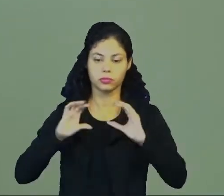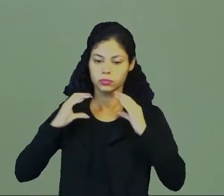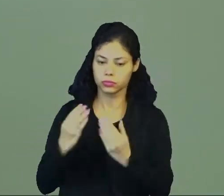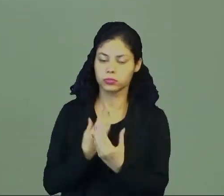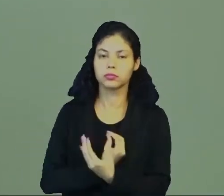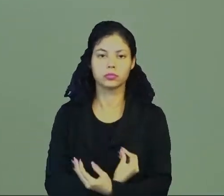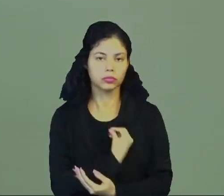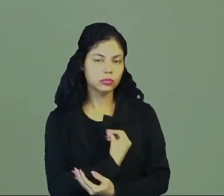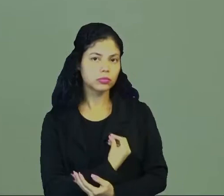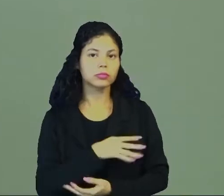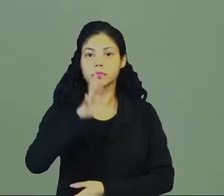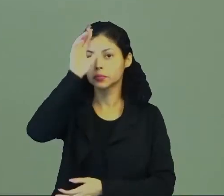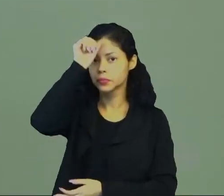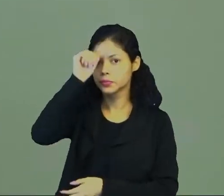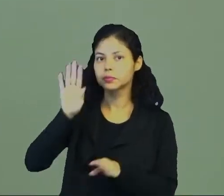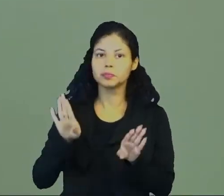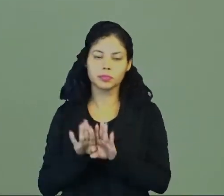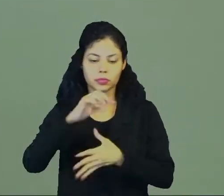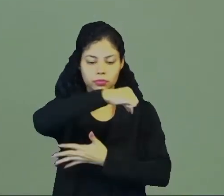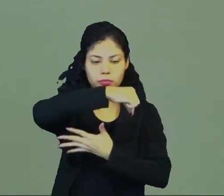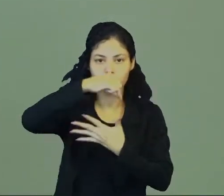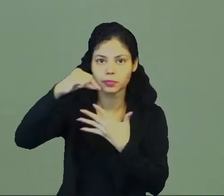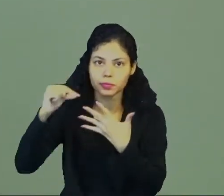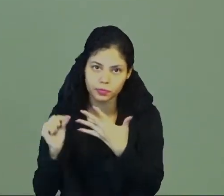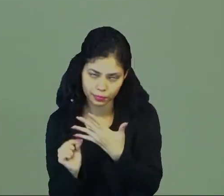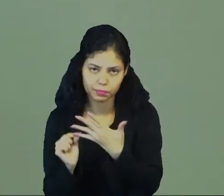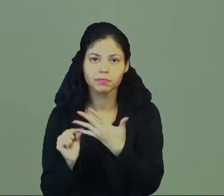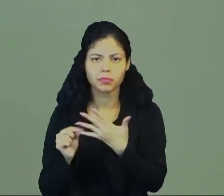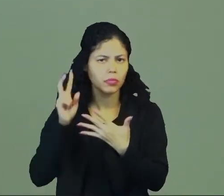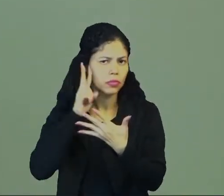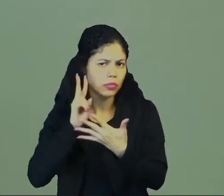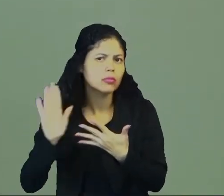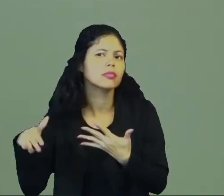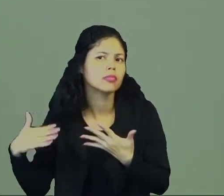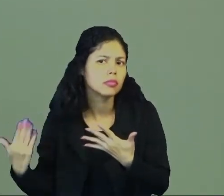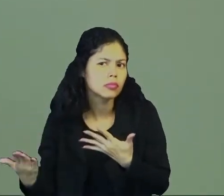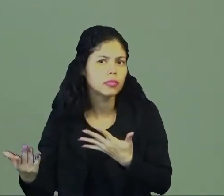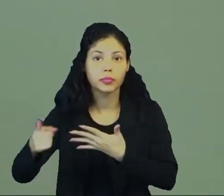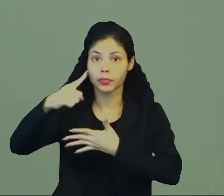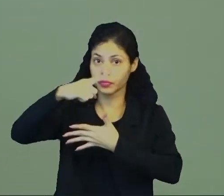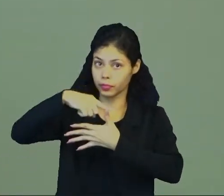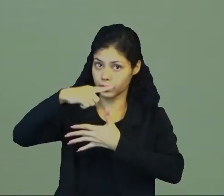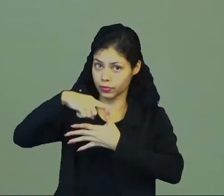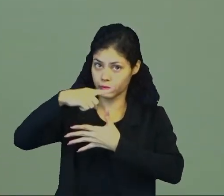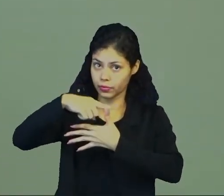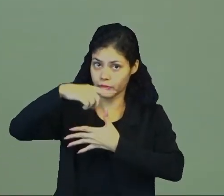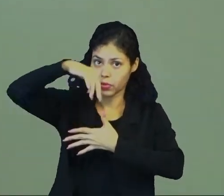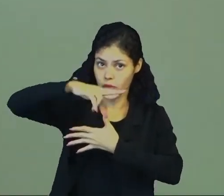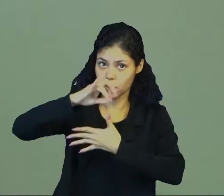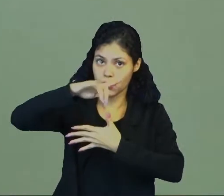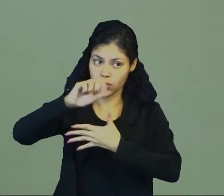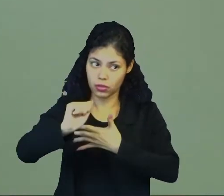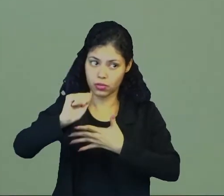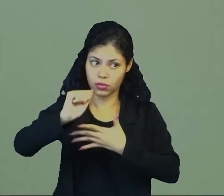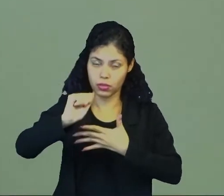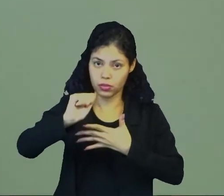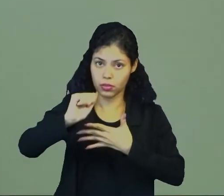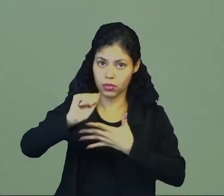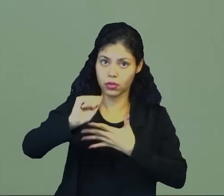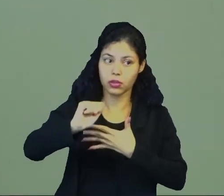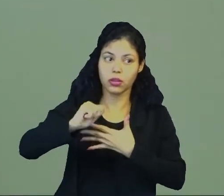vivos. Aprendemos também que existem 5 reinos. Vocês lembram quais são? Então, nós temos o reino Monera, o